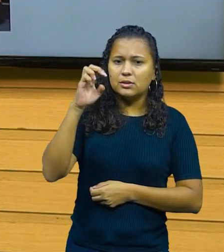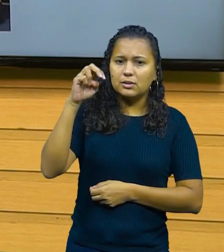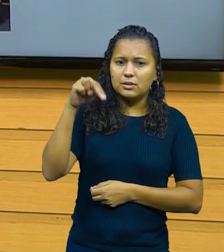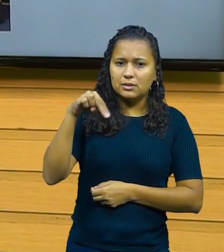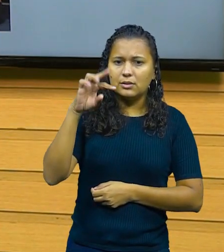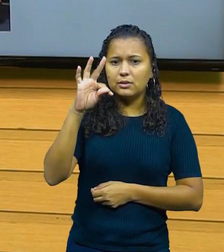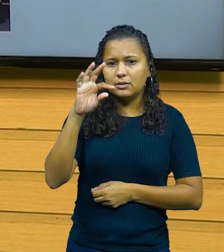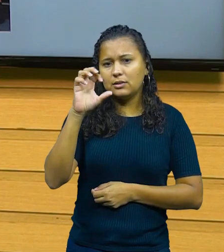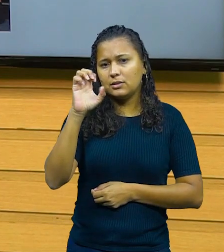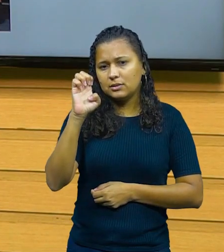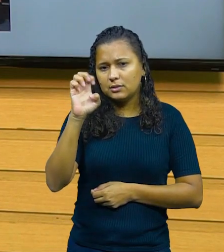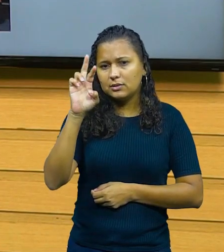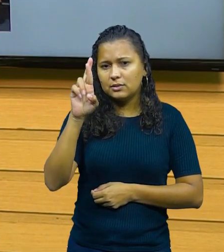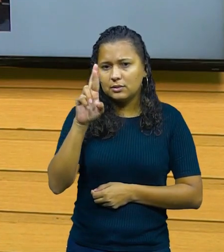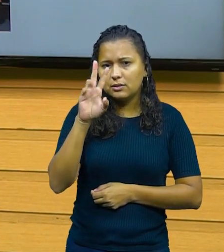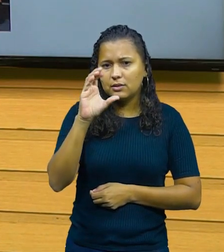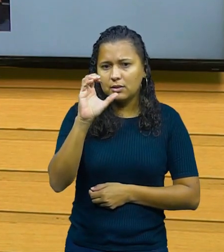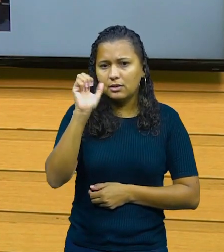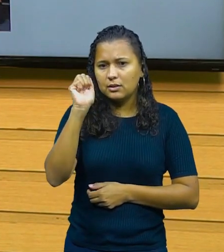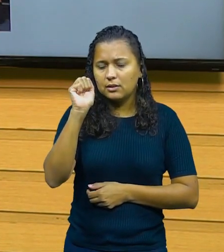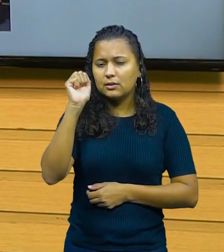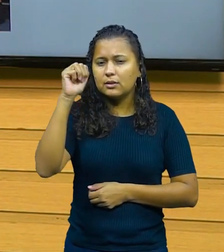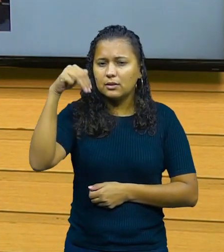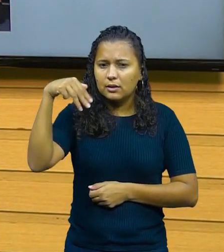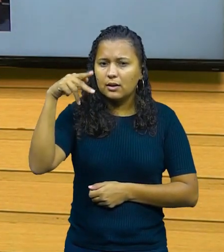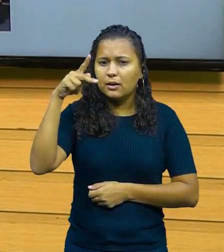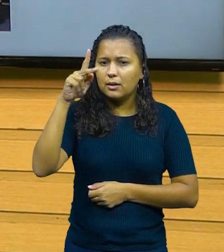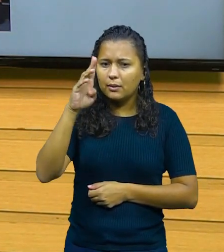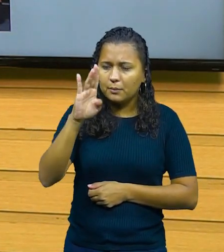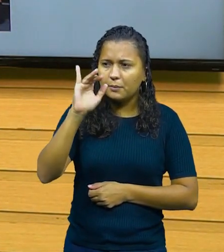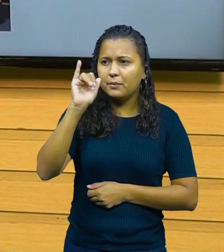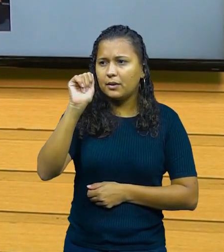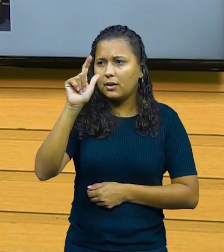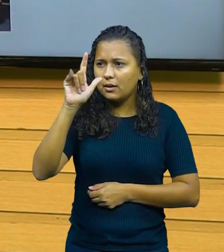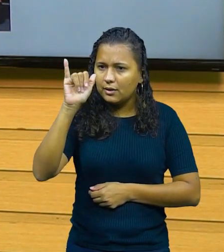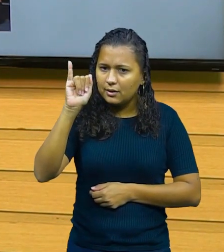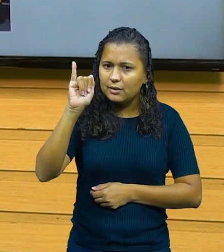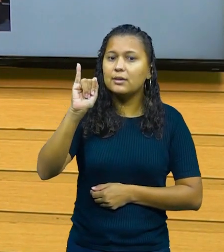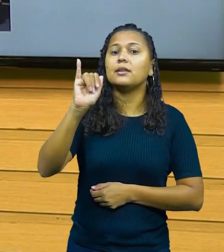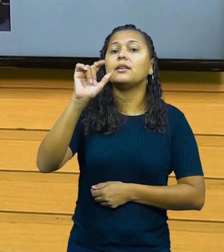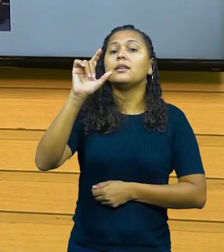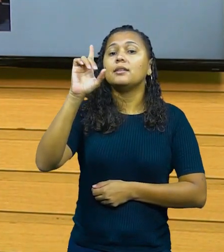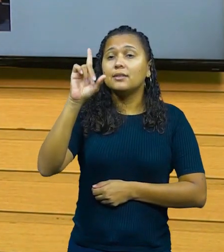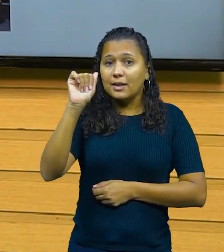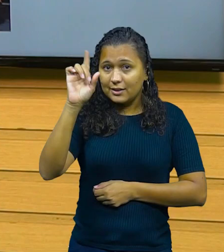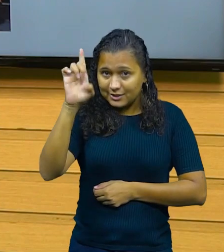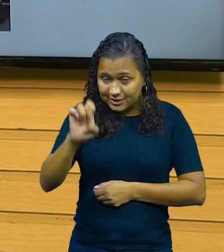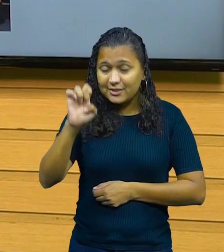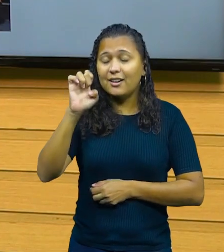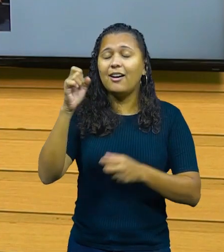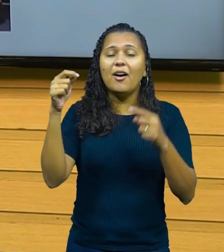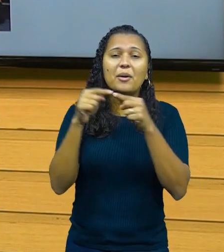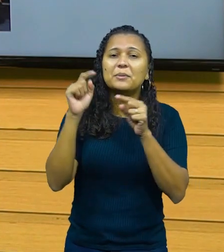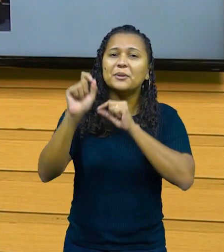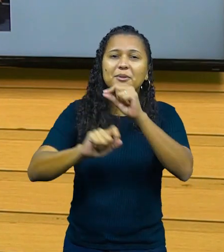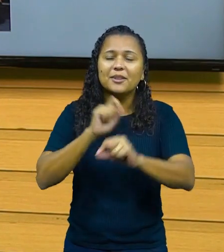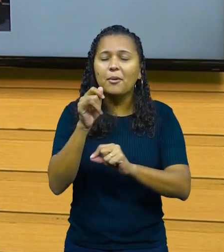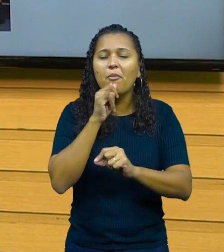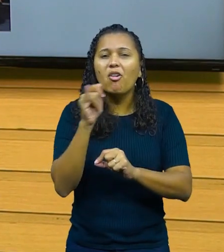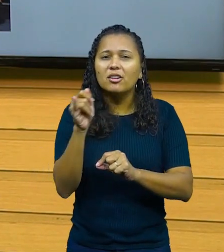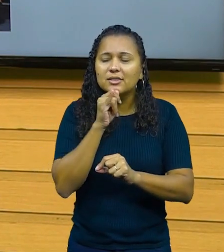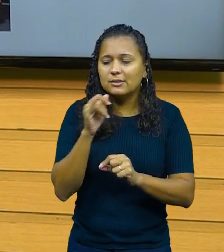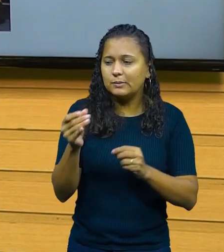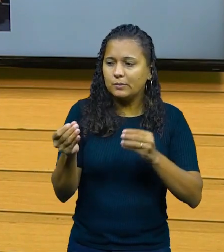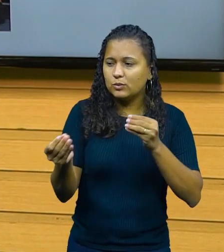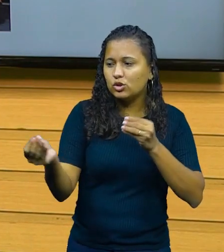intercambiabilidade das peças, a gente está falando ali de troca, de substituição de peças. Como eu falei no início da nossa aula, né? Quando a gente